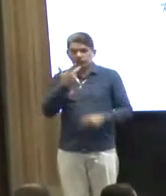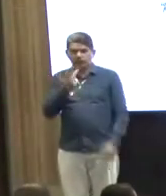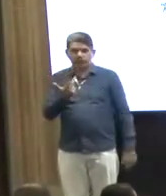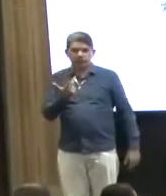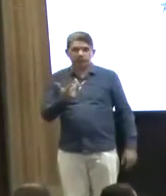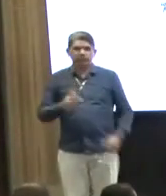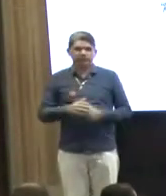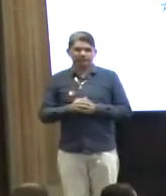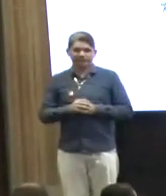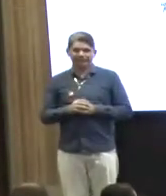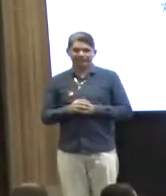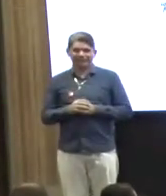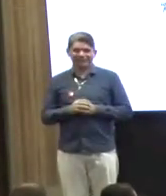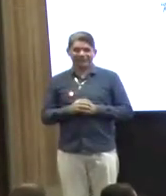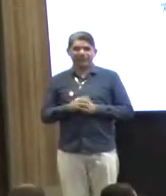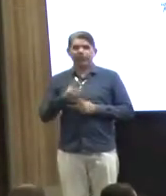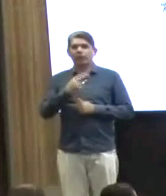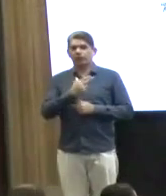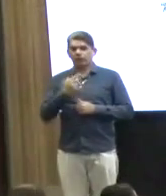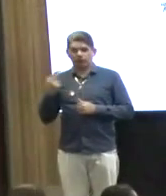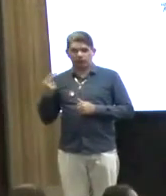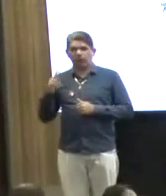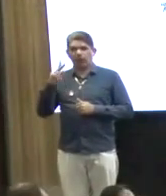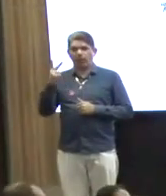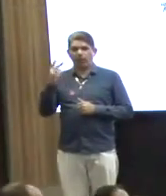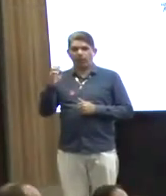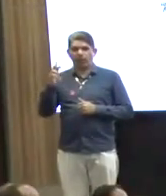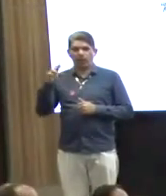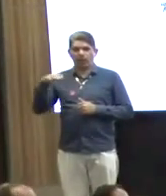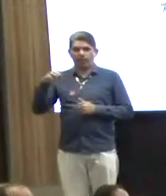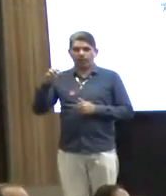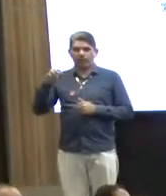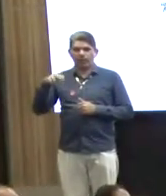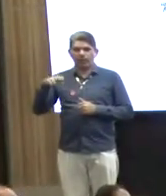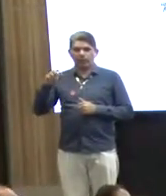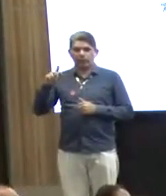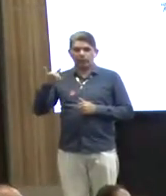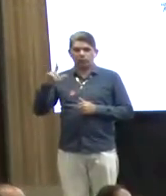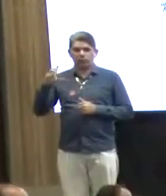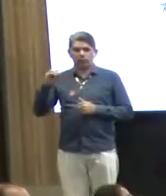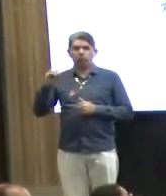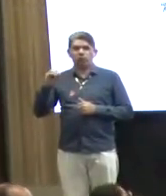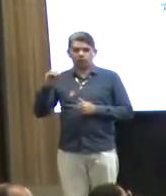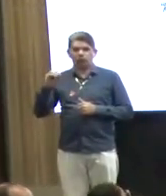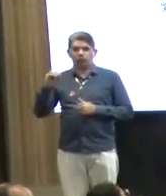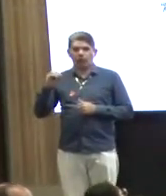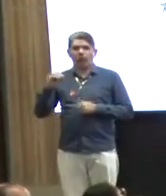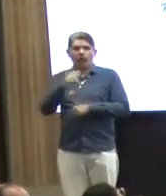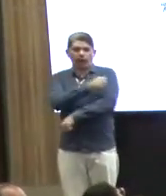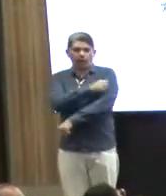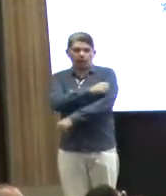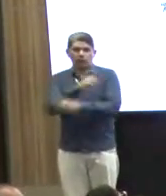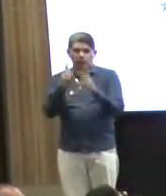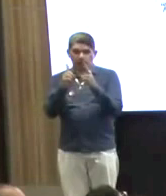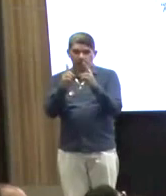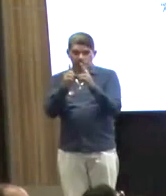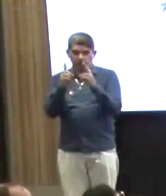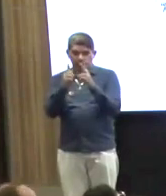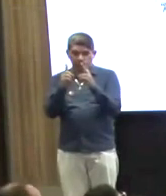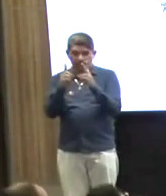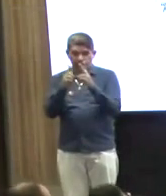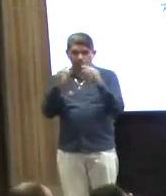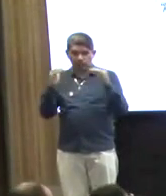nos 30, tá? Rapidinho. Certo. Meu nome é Hermenegildo, sou aluno de graduação da Pedagogia da UFRN, no SERES, Centro de Ensino